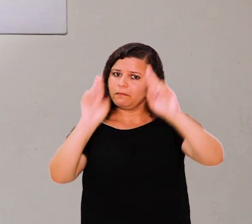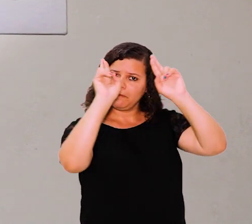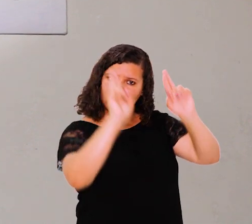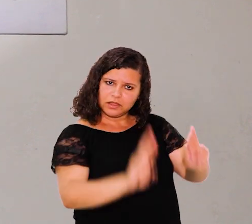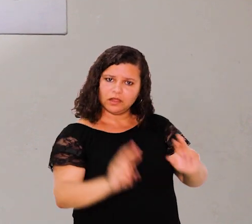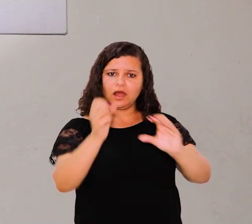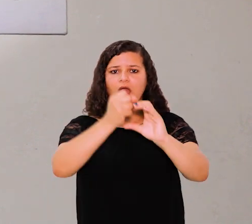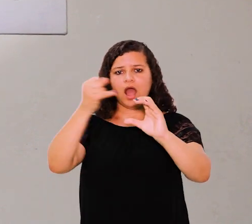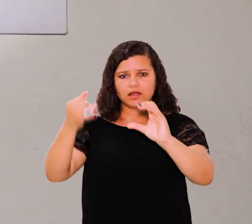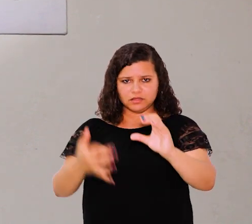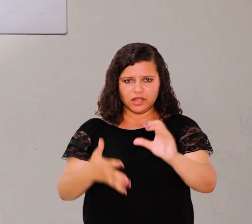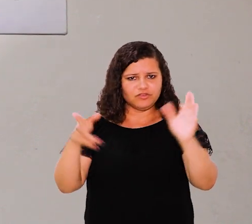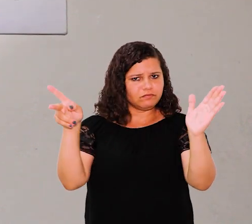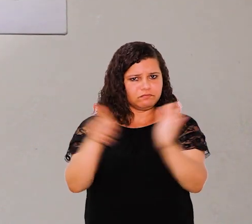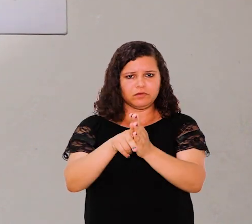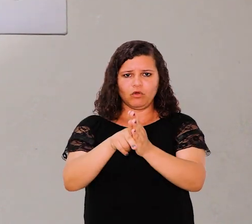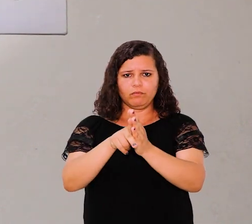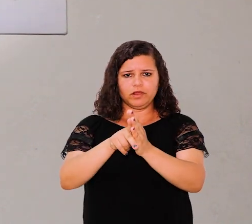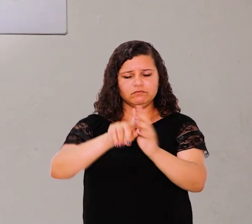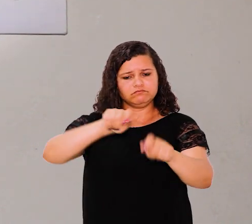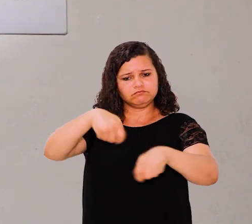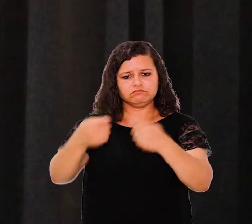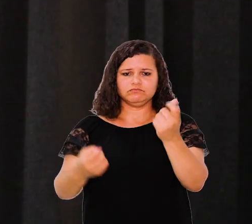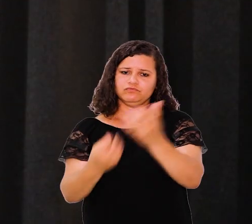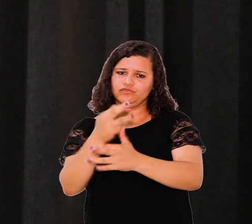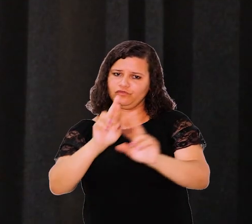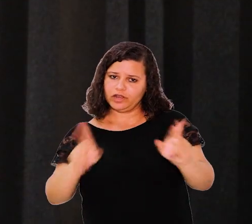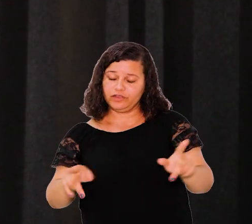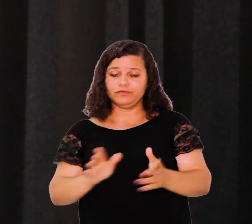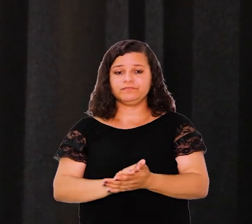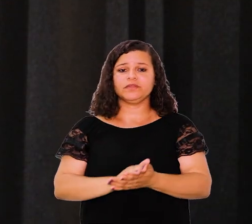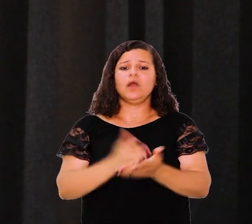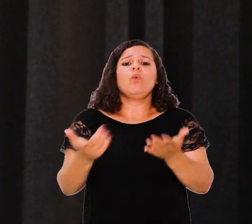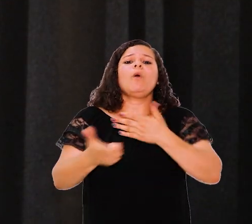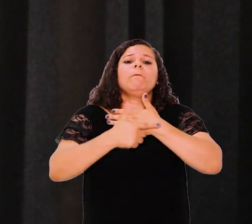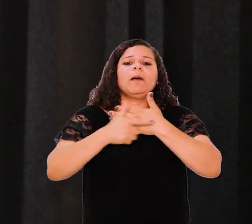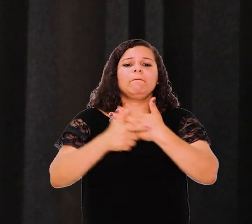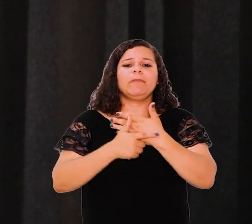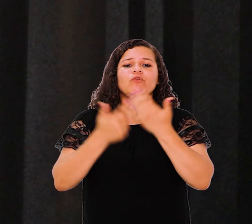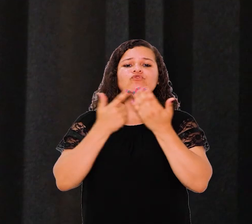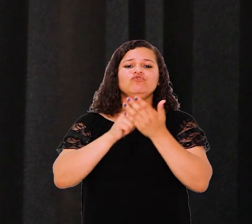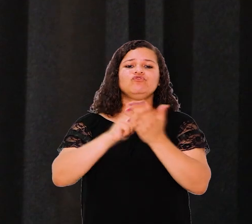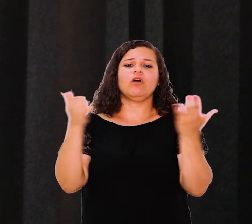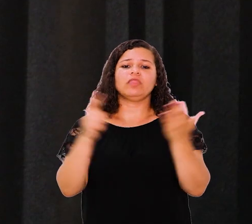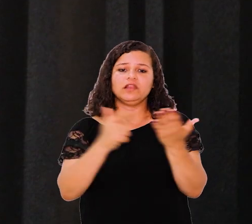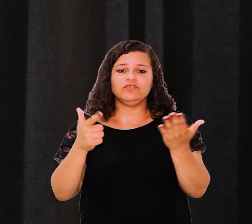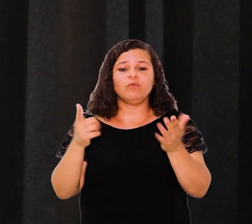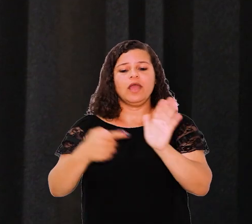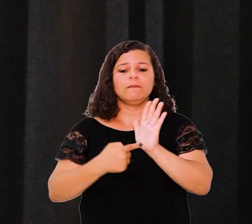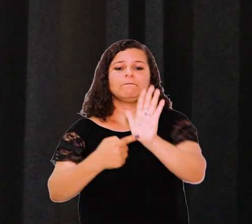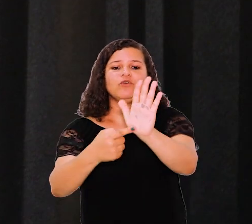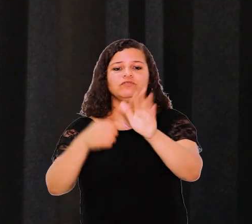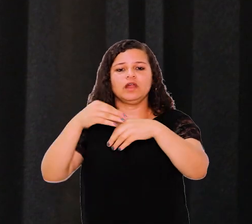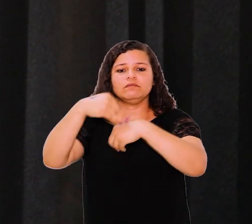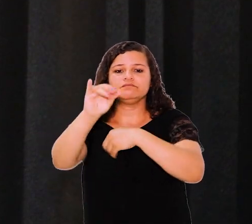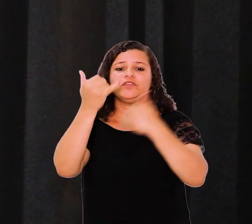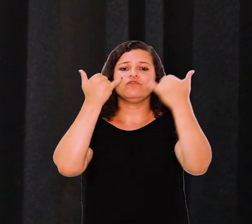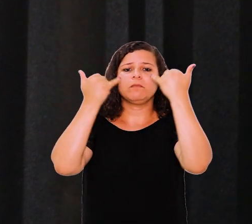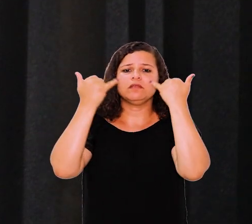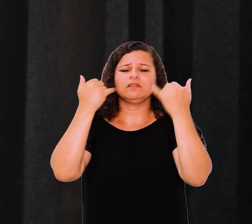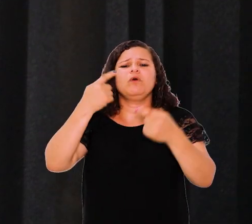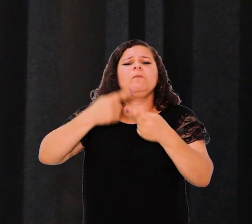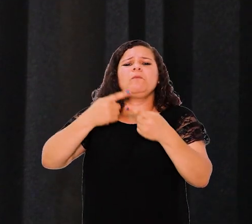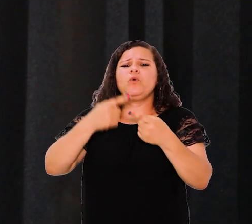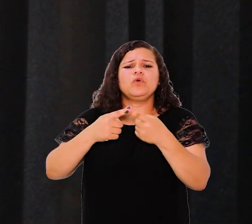respeitando a sua característica de modalidade. O papel do jornalismo é passar informação. Então, por que os jornais